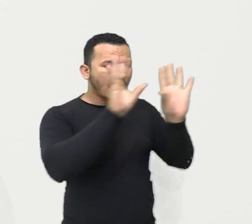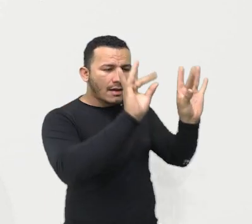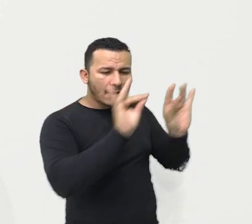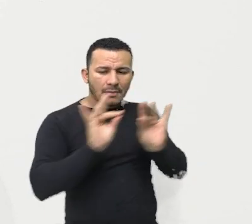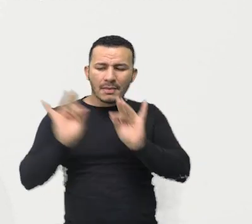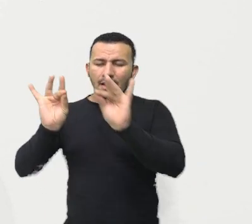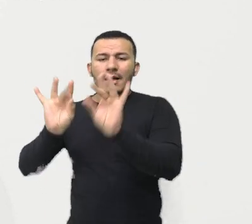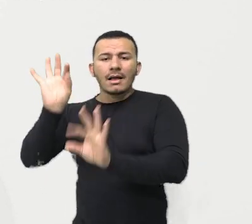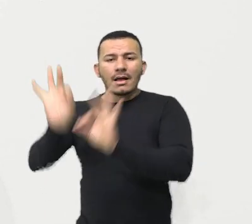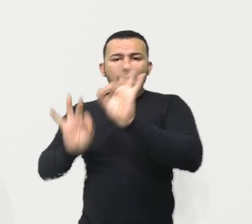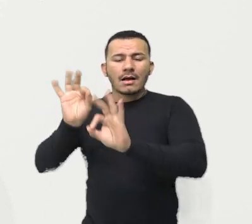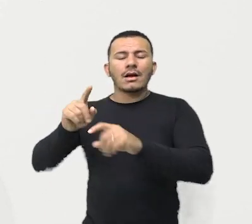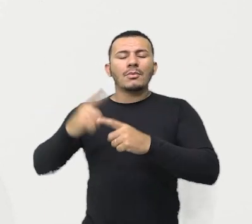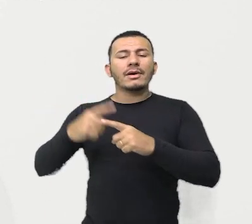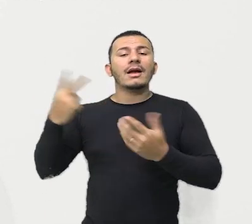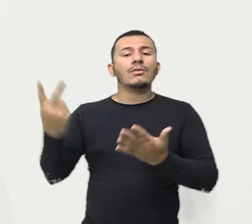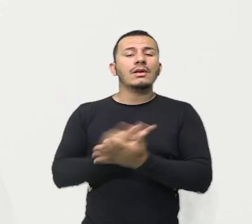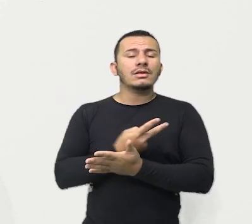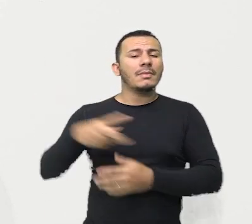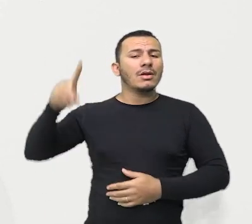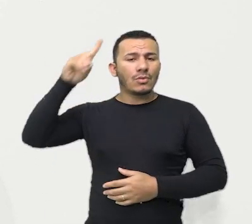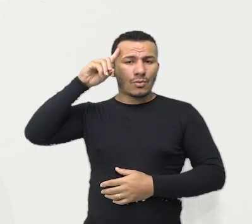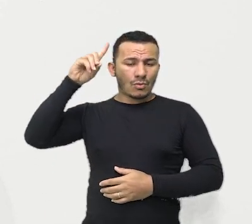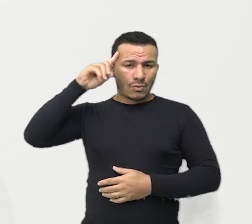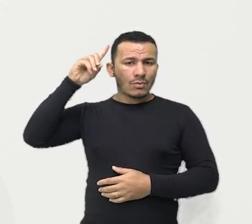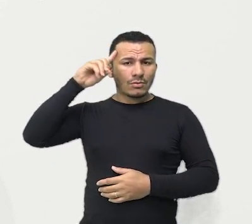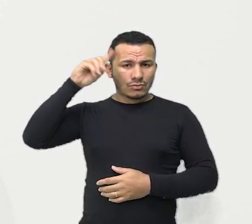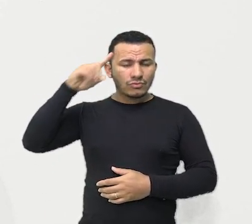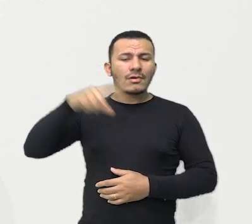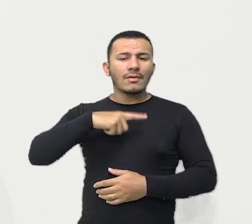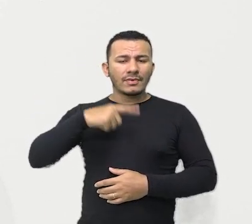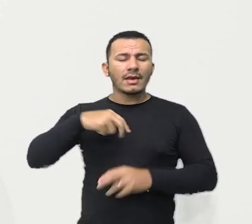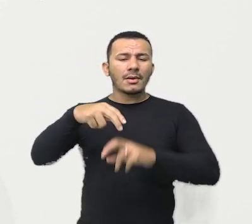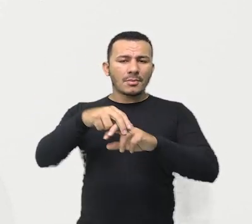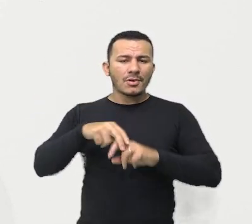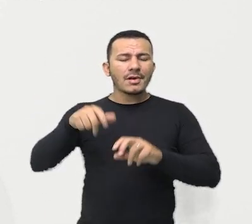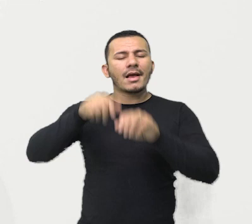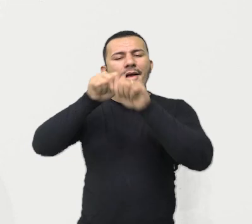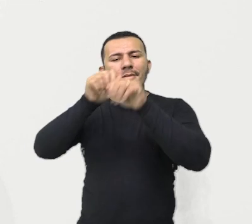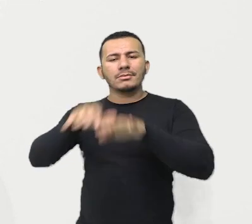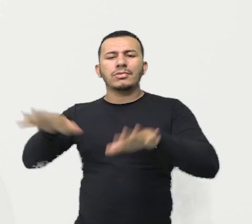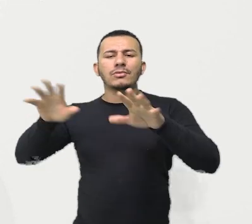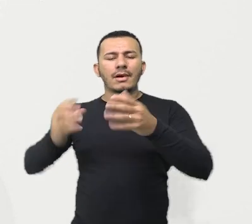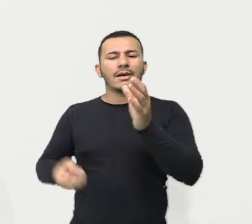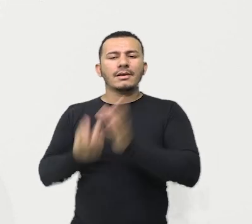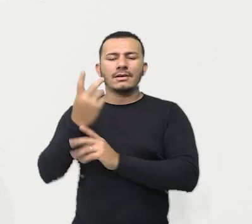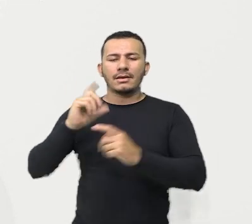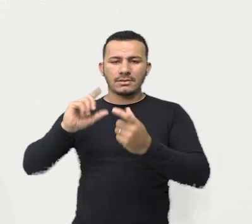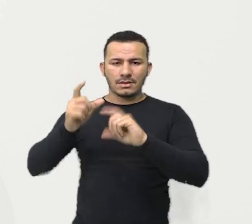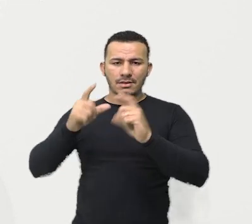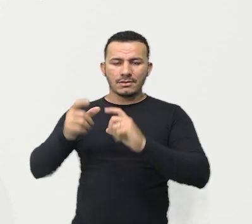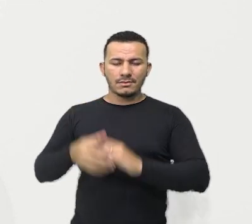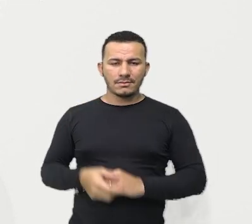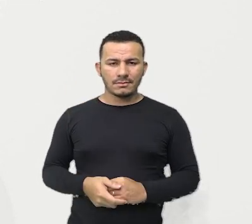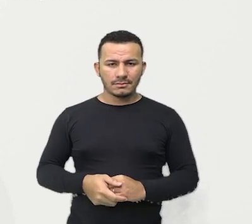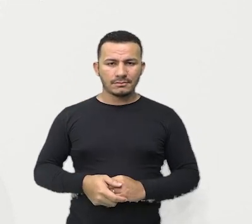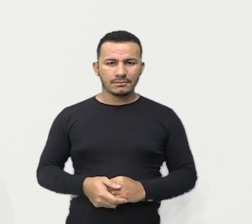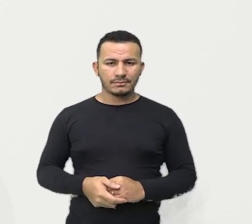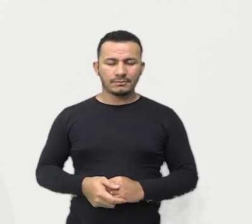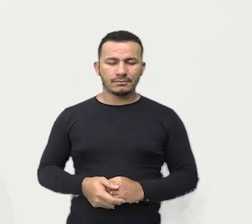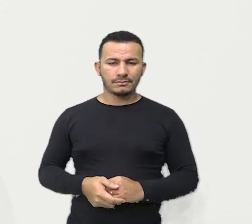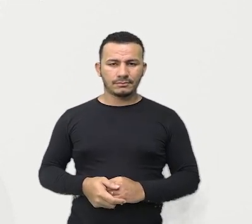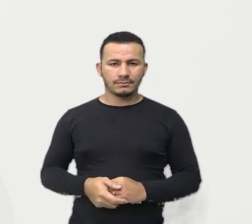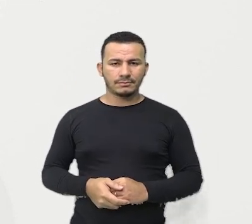fato do cotidiano efetivamente ocorrido para gerar a sua charge. E aí, um